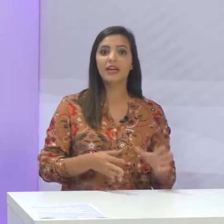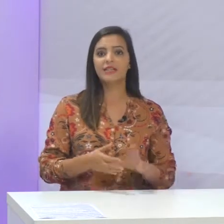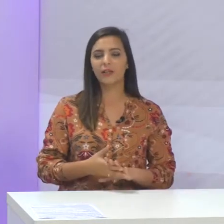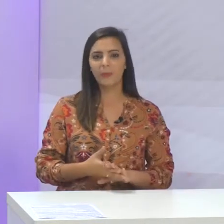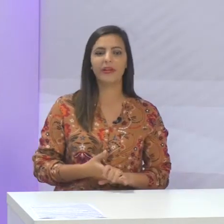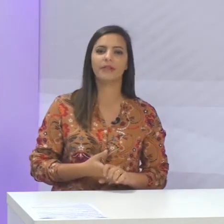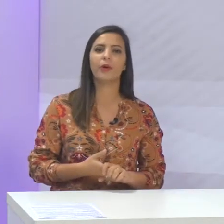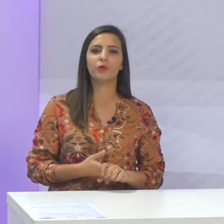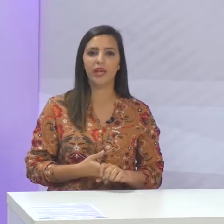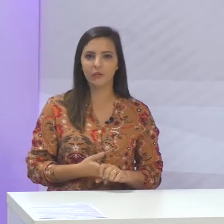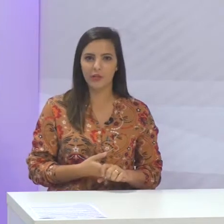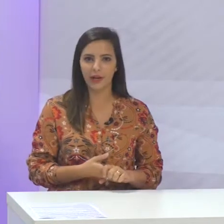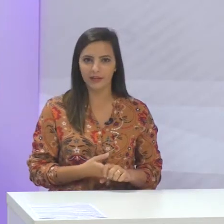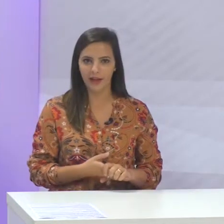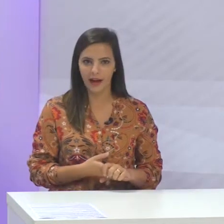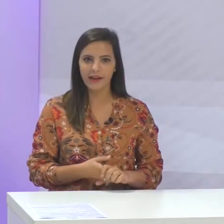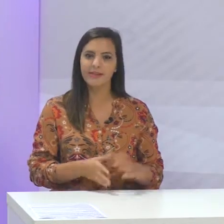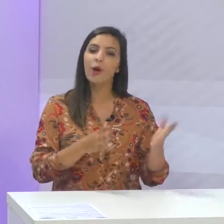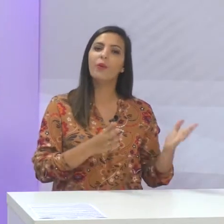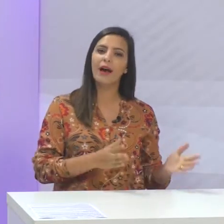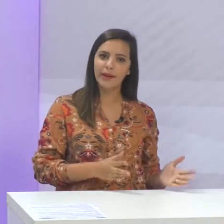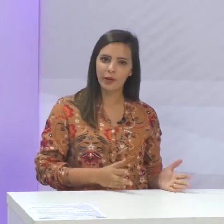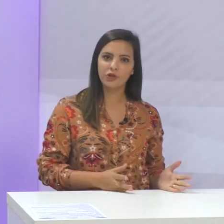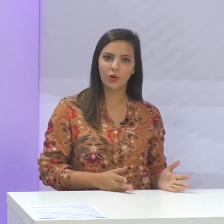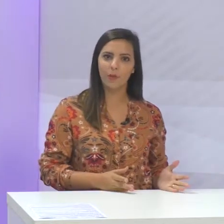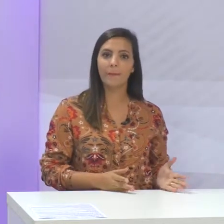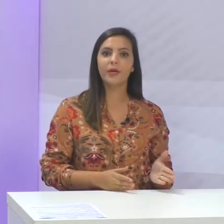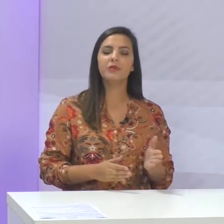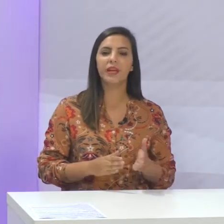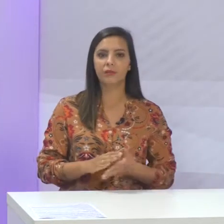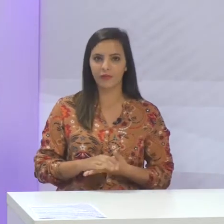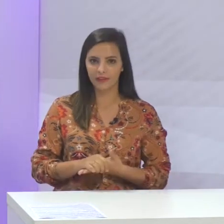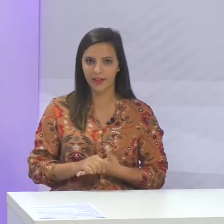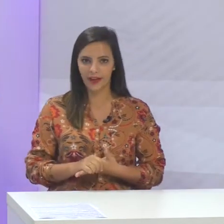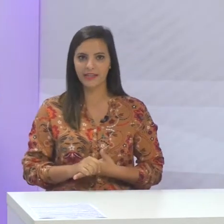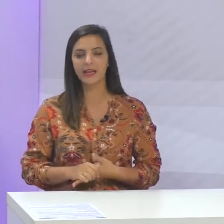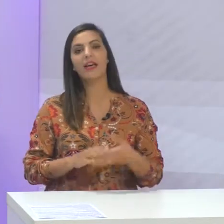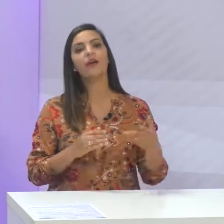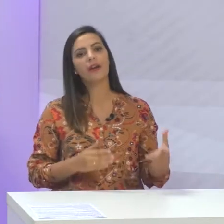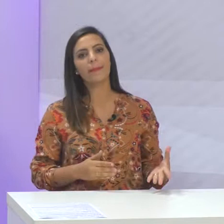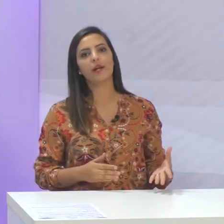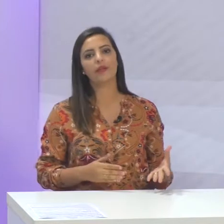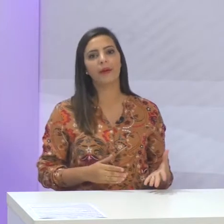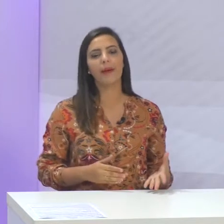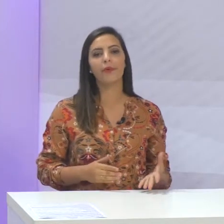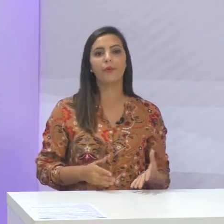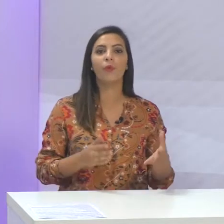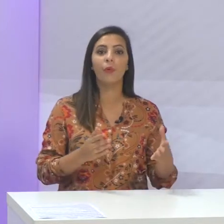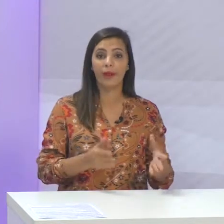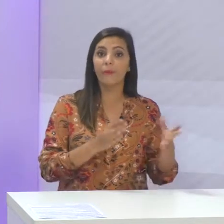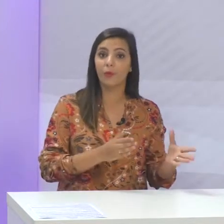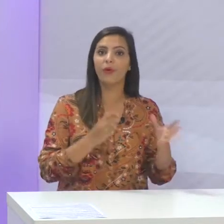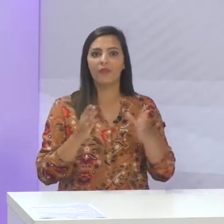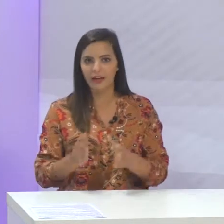sendo pista 840 reais o camarote oba mil cento e noventa reais e o camarote prêmio